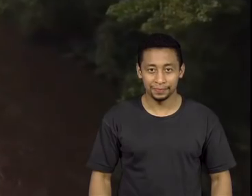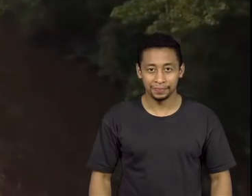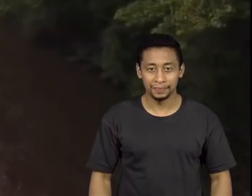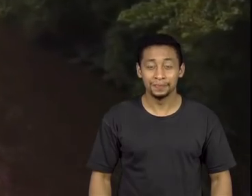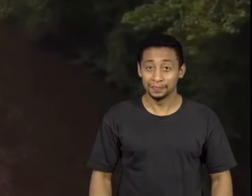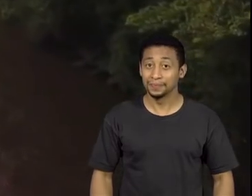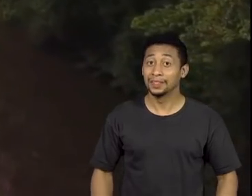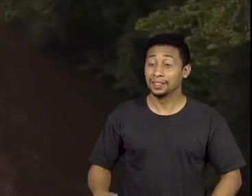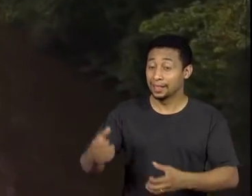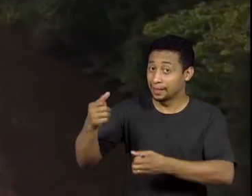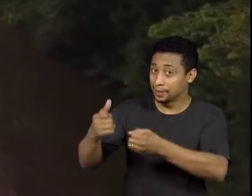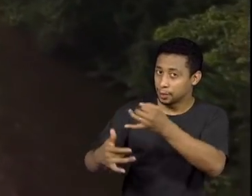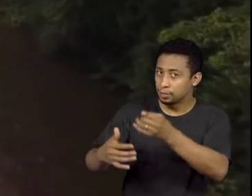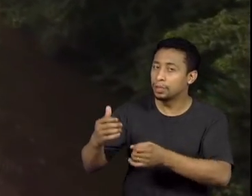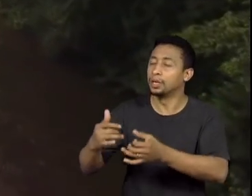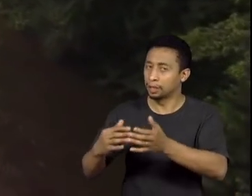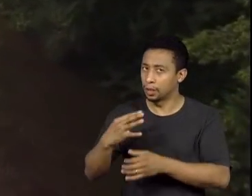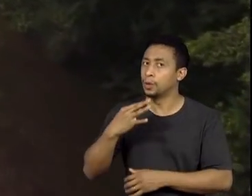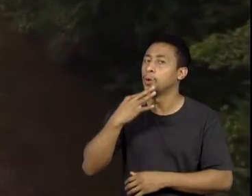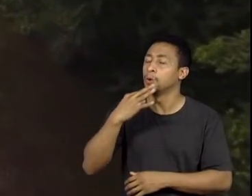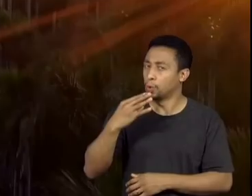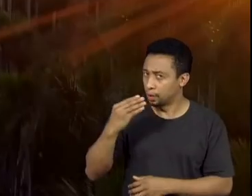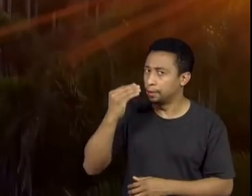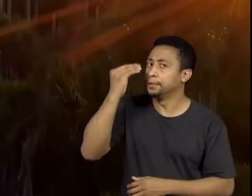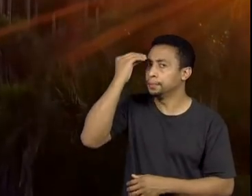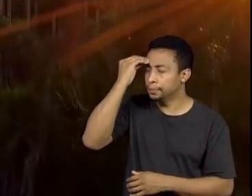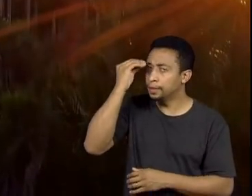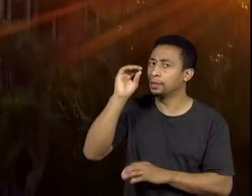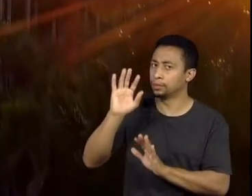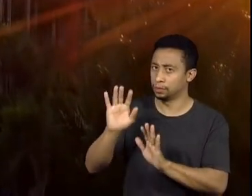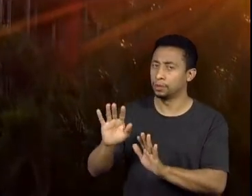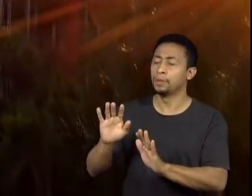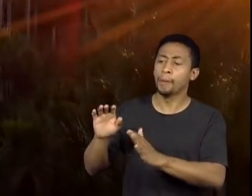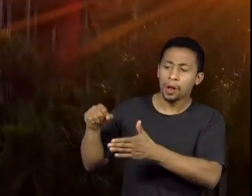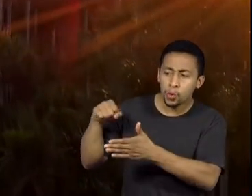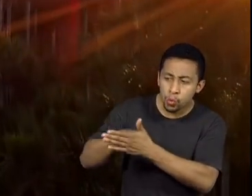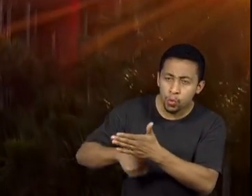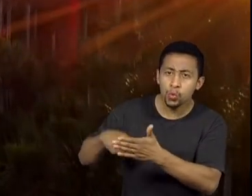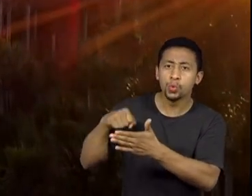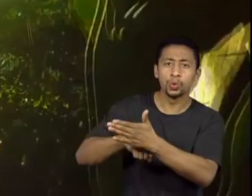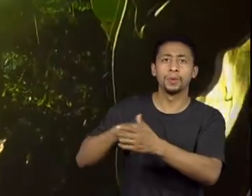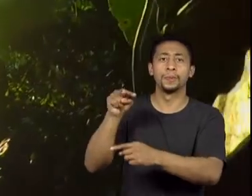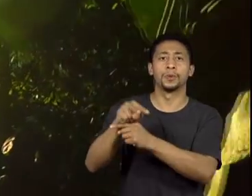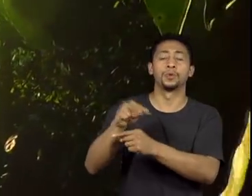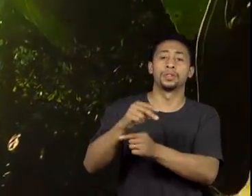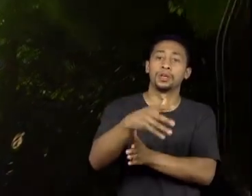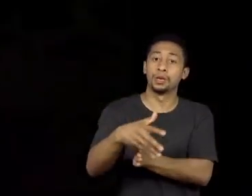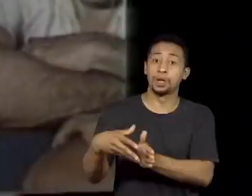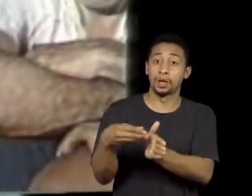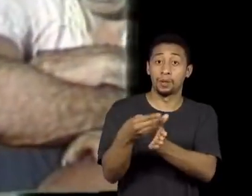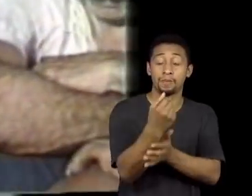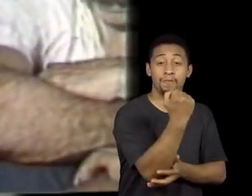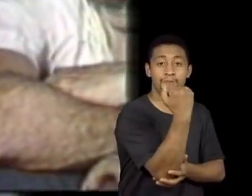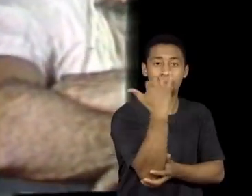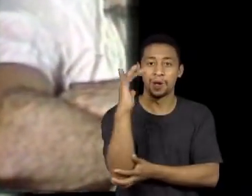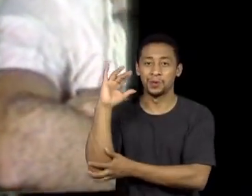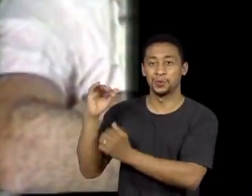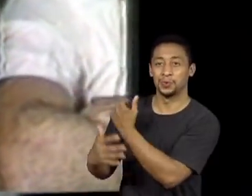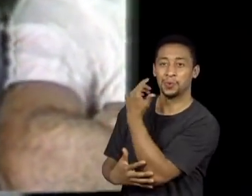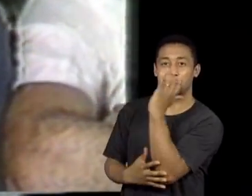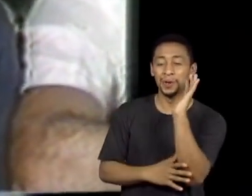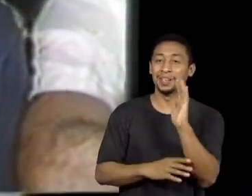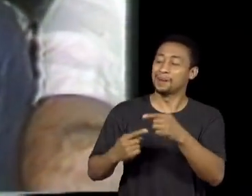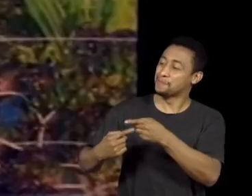Ela fala com conhecimento de causa. A luta para manter o que resta da floresta amazônica está no DNA de